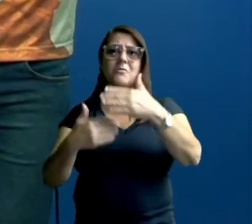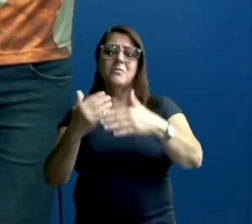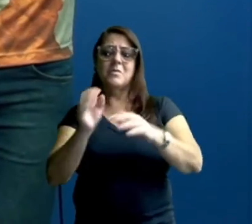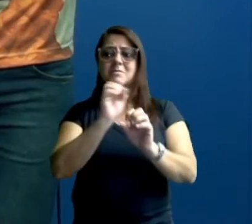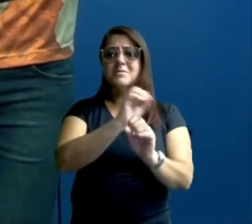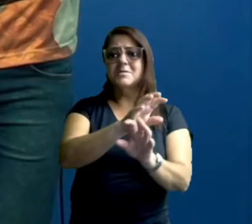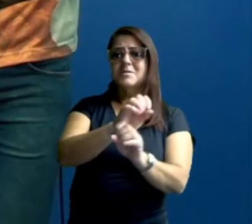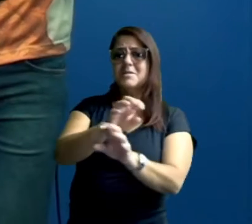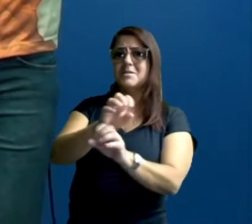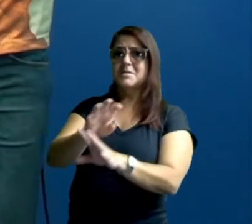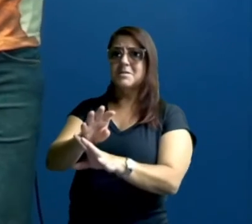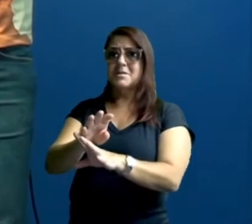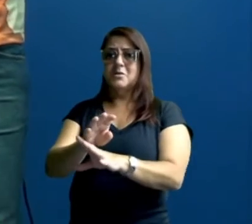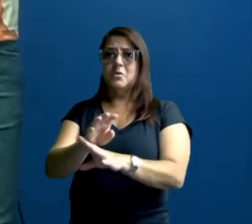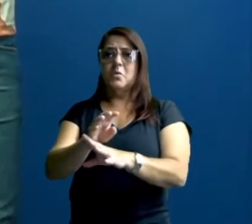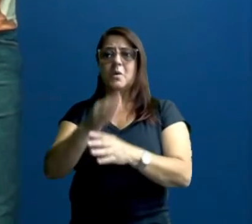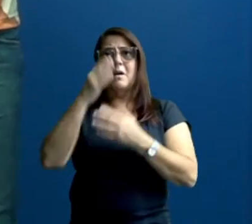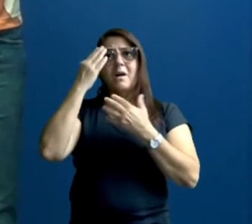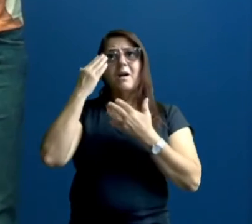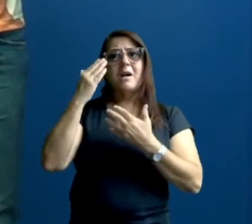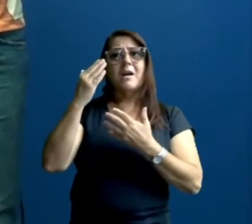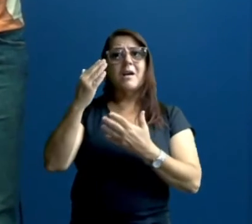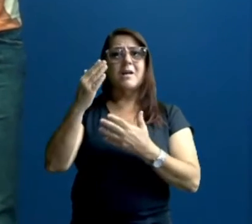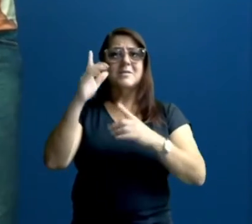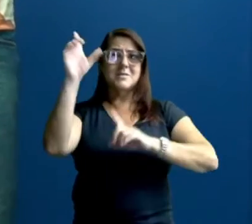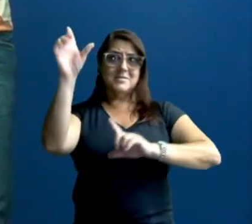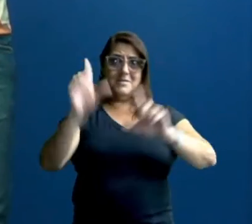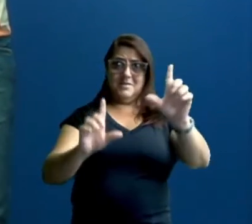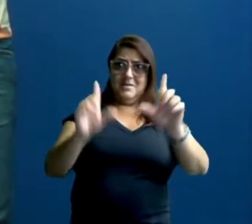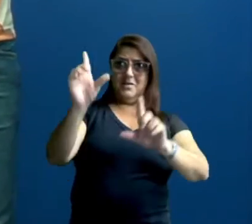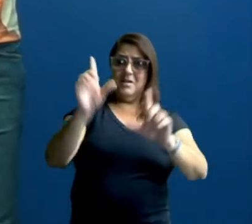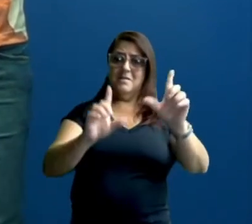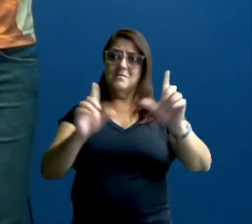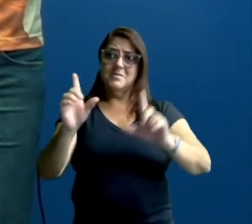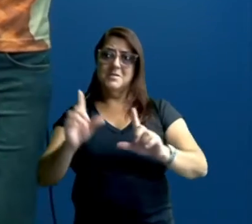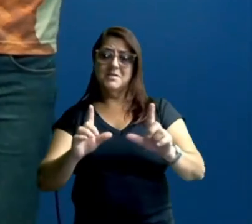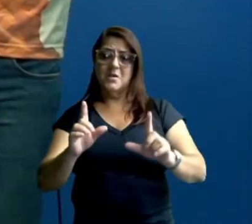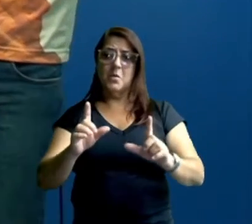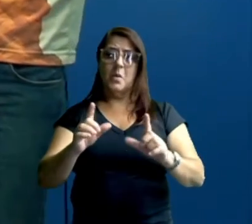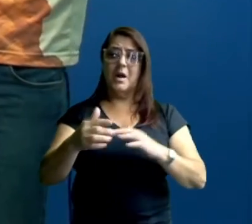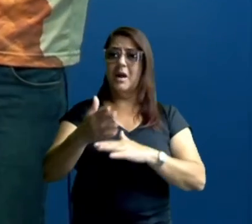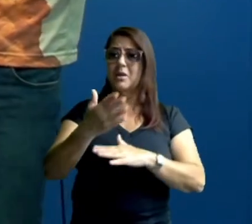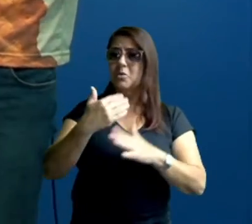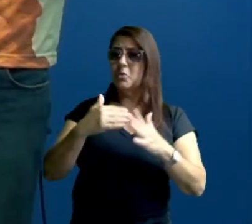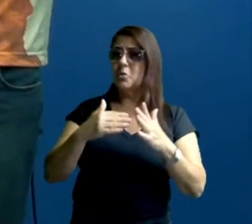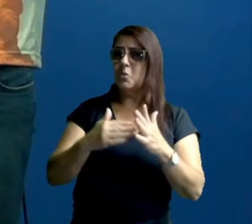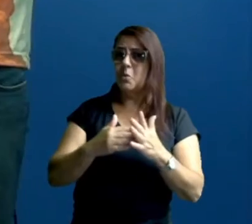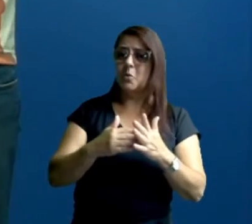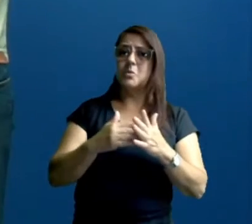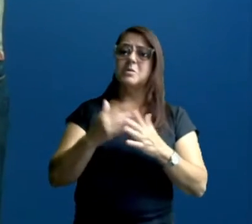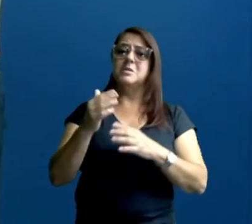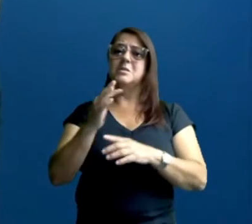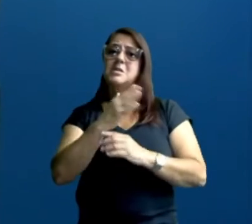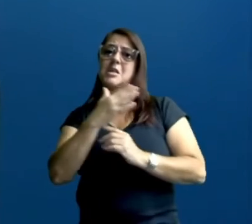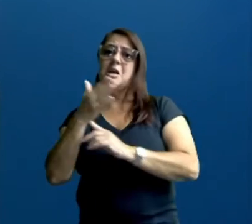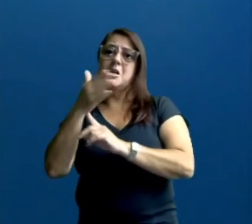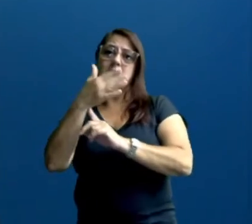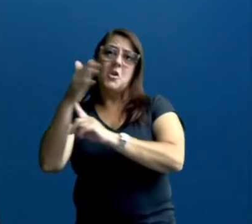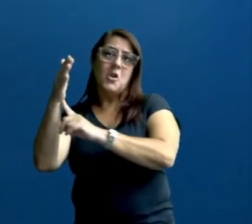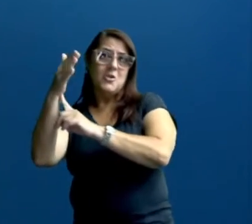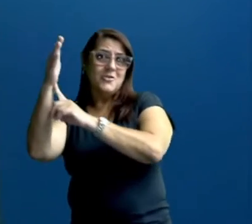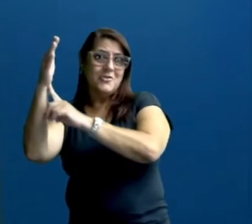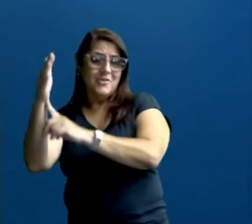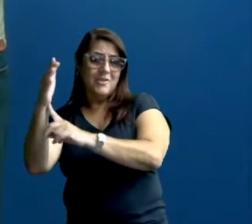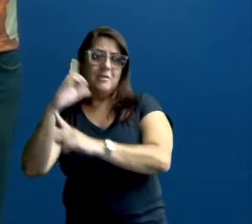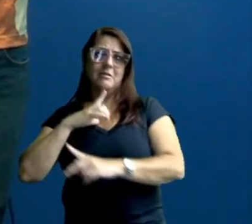de ensino que a gente tem. E graças à televisão, graças a todos esses instrumentos tecnológicos que a